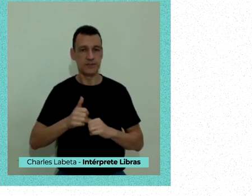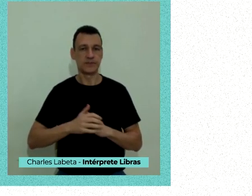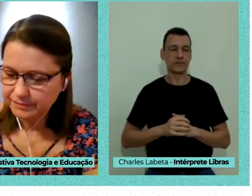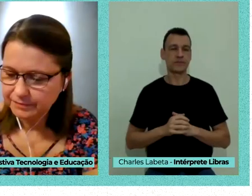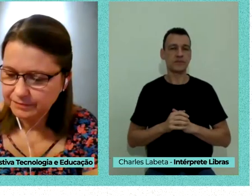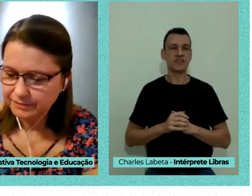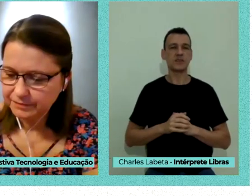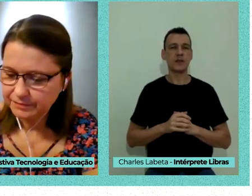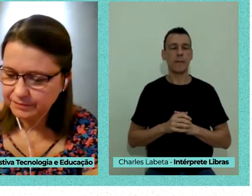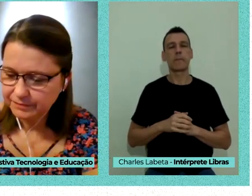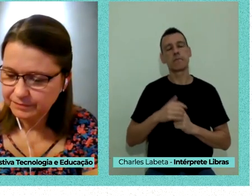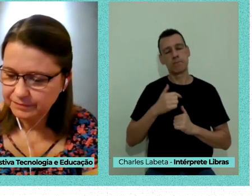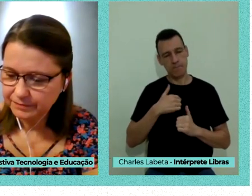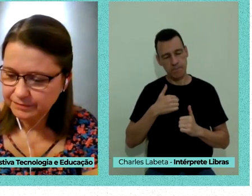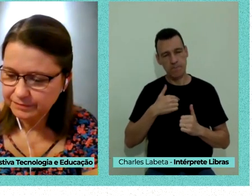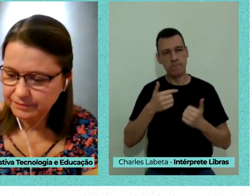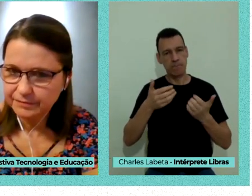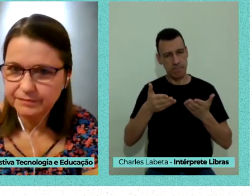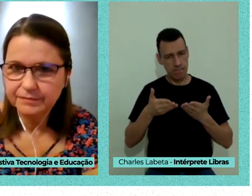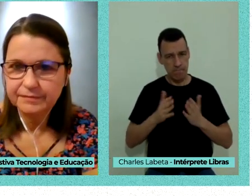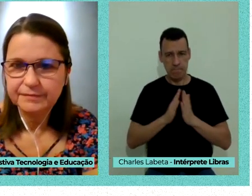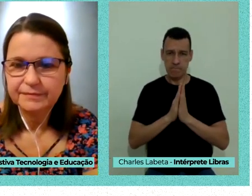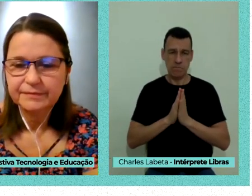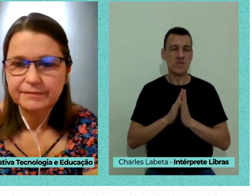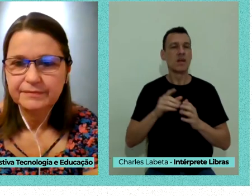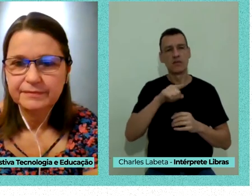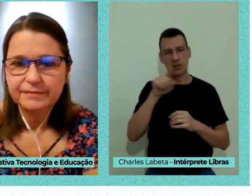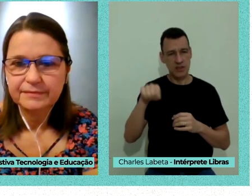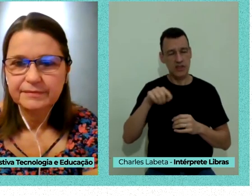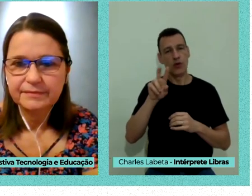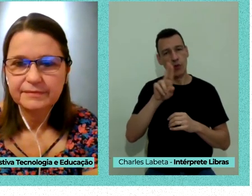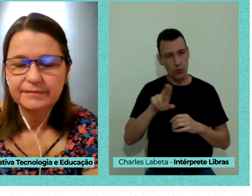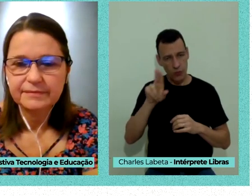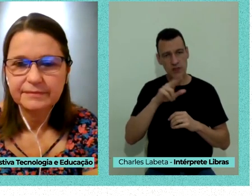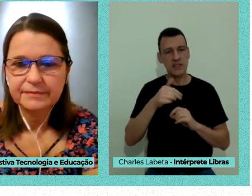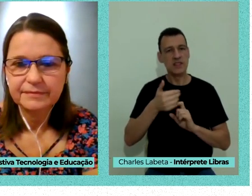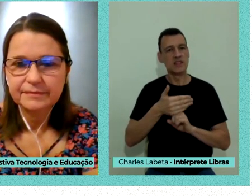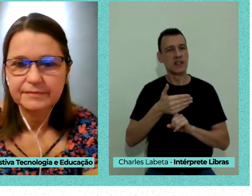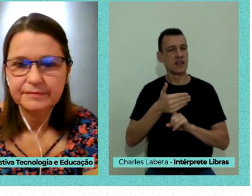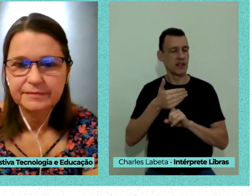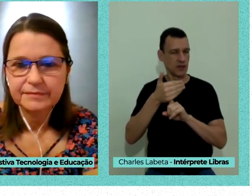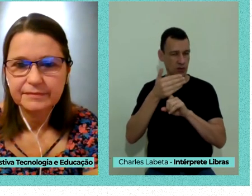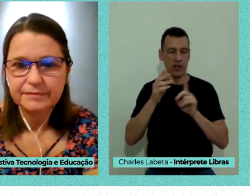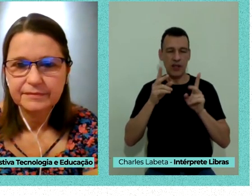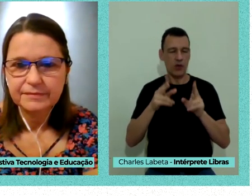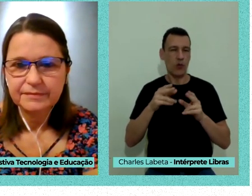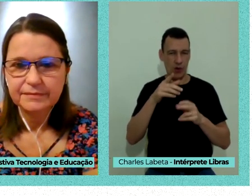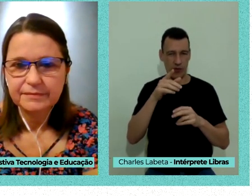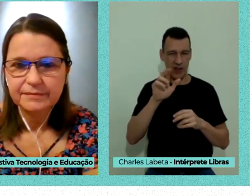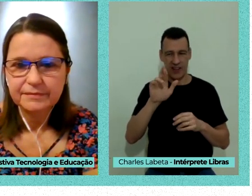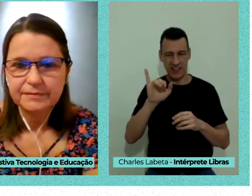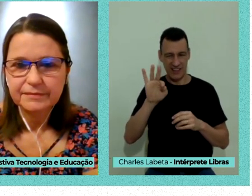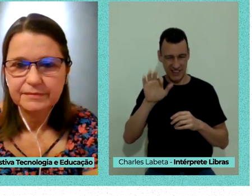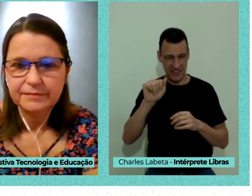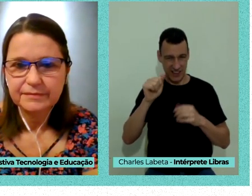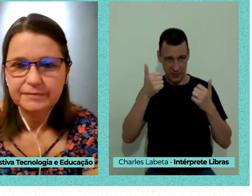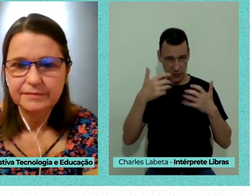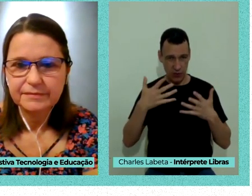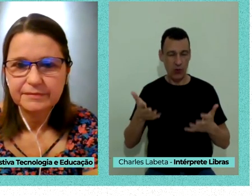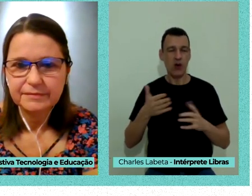alguma forma, utilizar as nossas tecnologias, que são várias, como a Rita nos trouxe, né, que vai